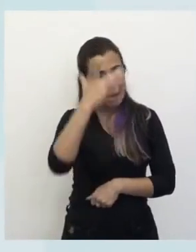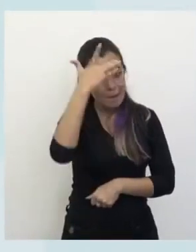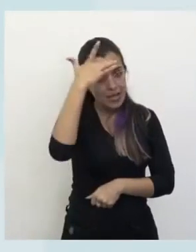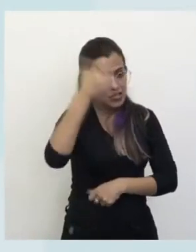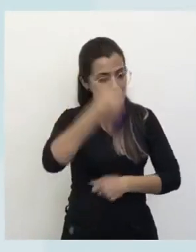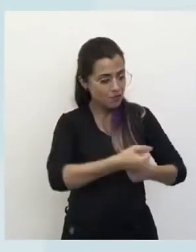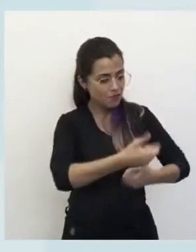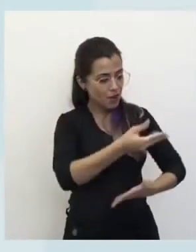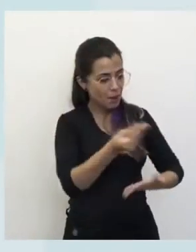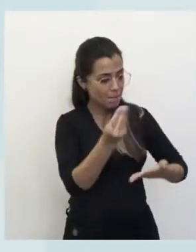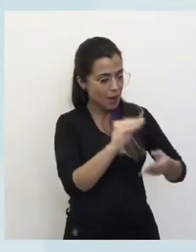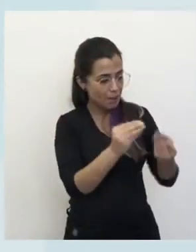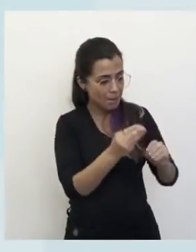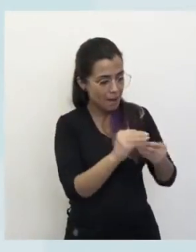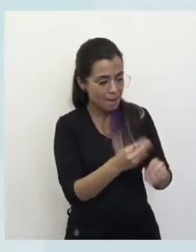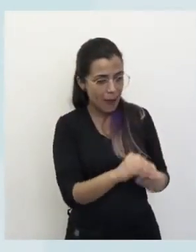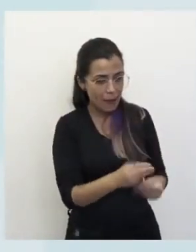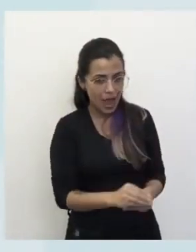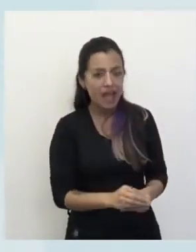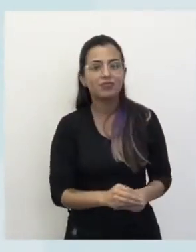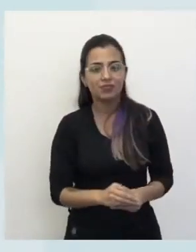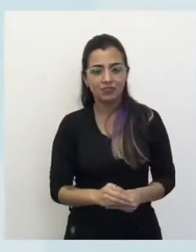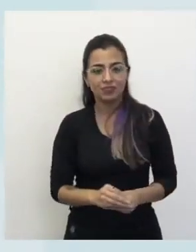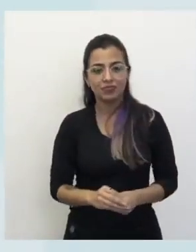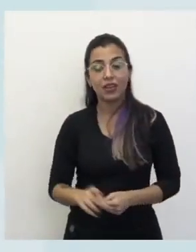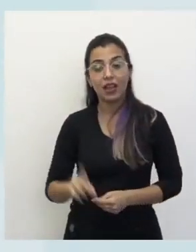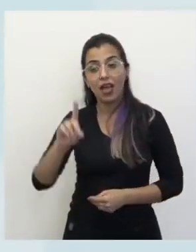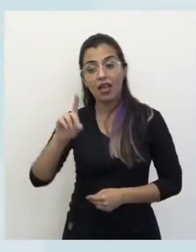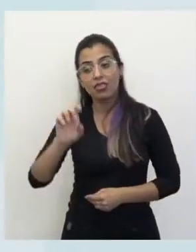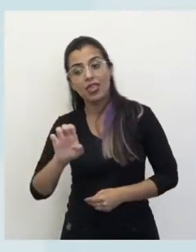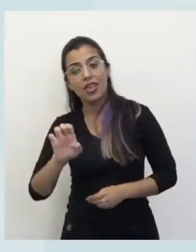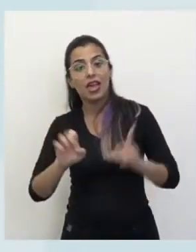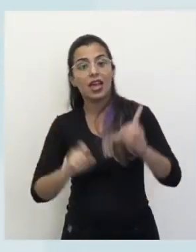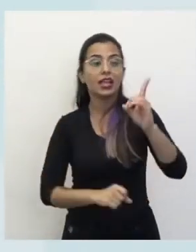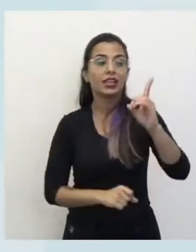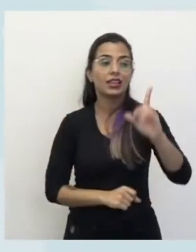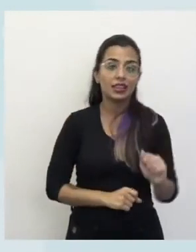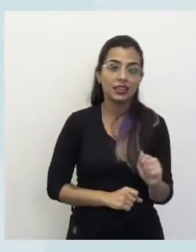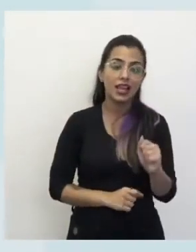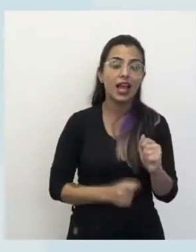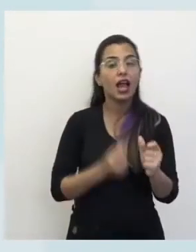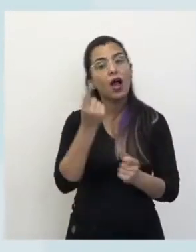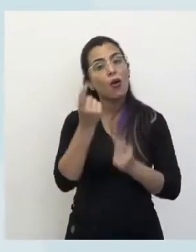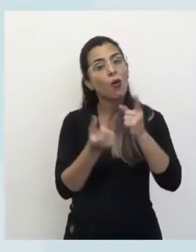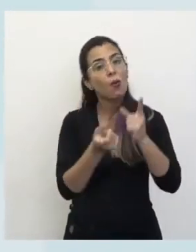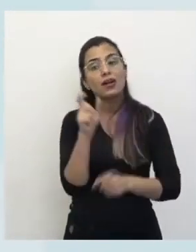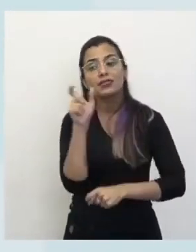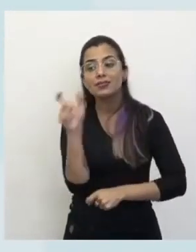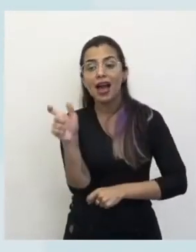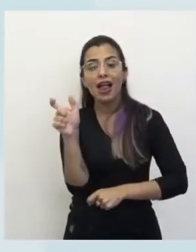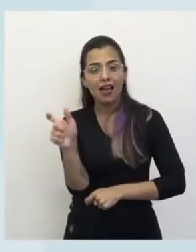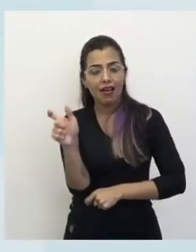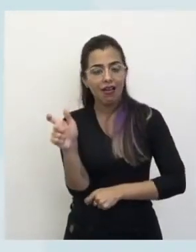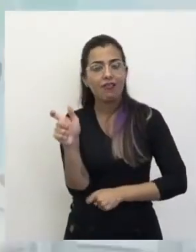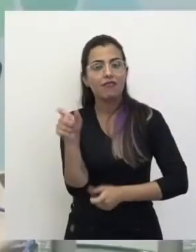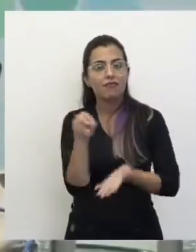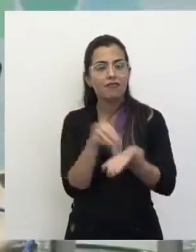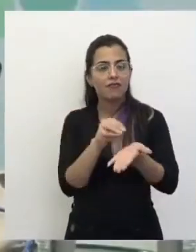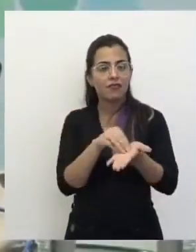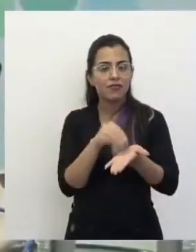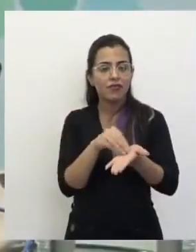Que lindezas! Colocam D, colocam dá, faltam algumas palavras aqui. Olha quem apareceu